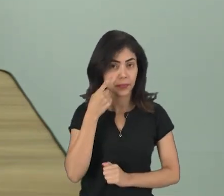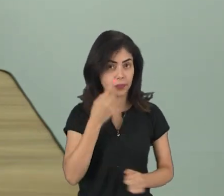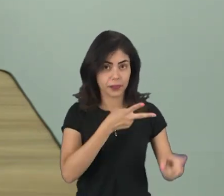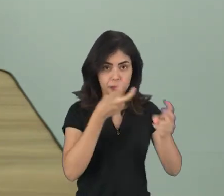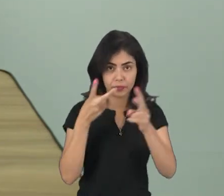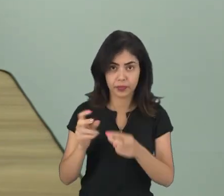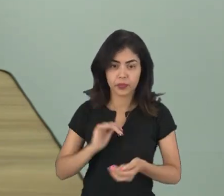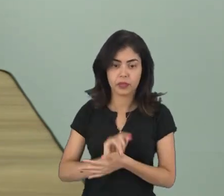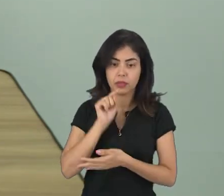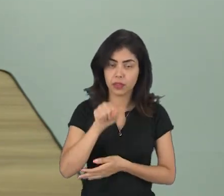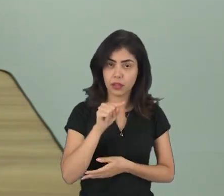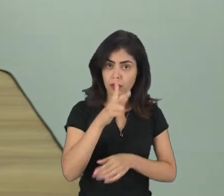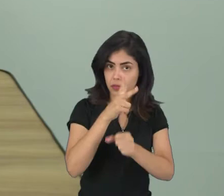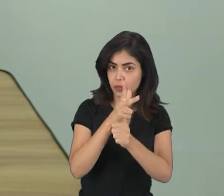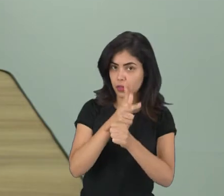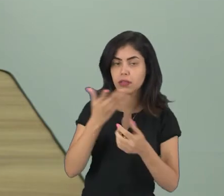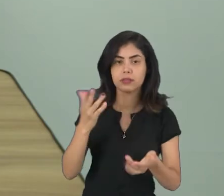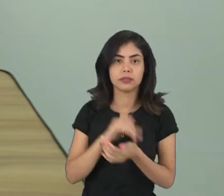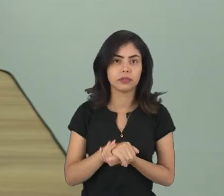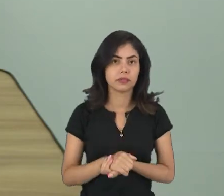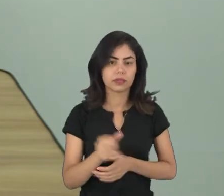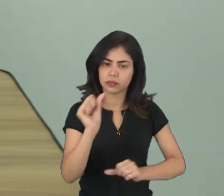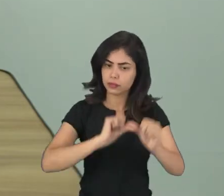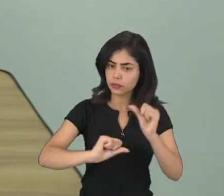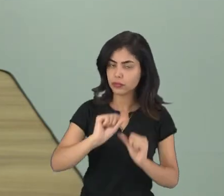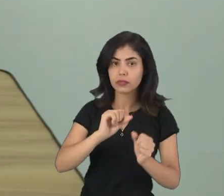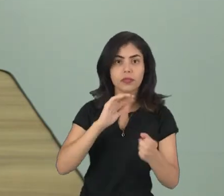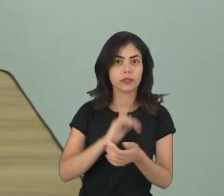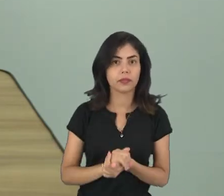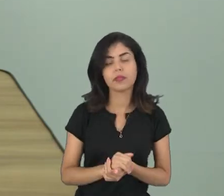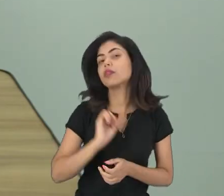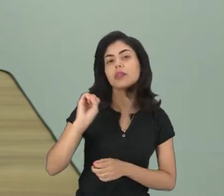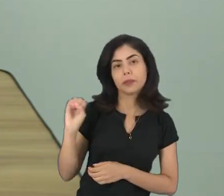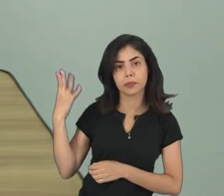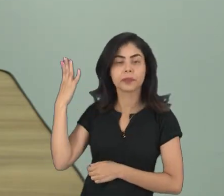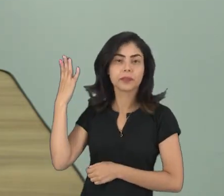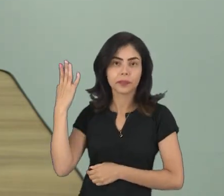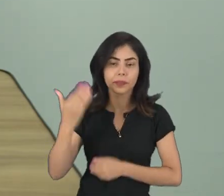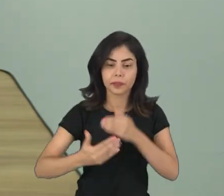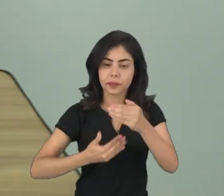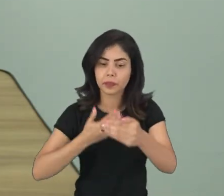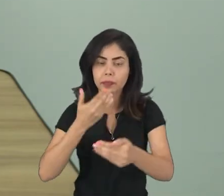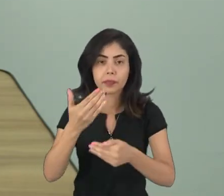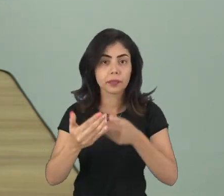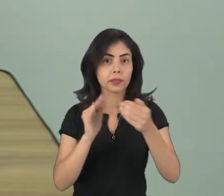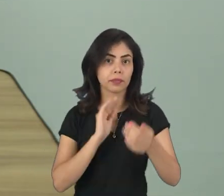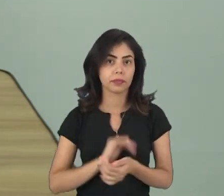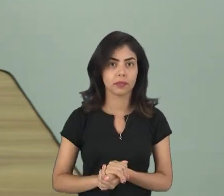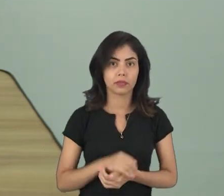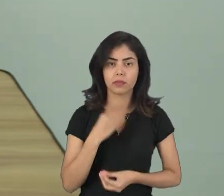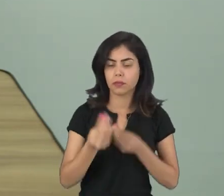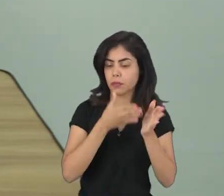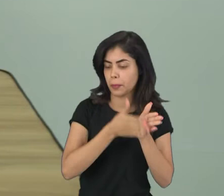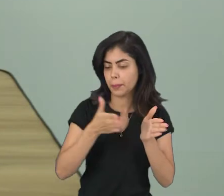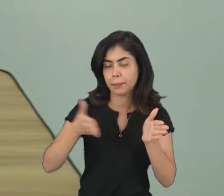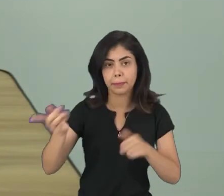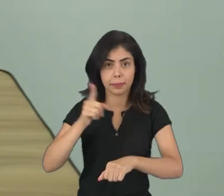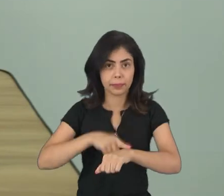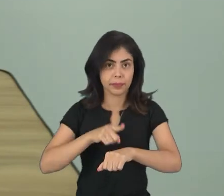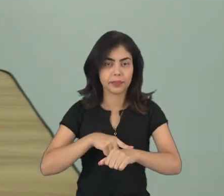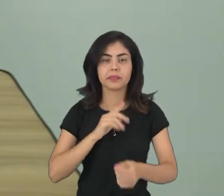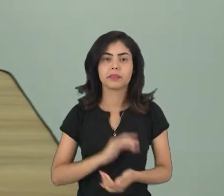observar neste vídeo que as mudanças foram ocorrendo, foram acontecendo com o passar dos